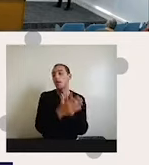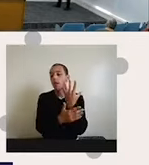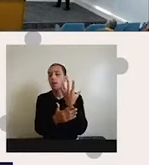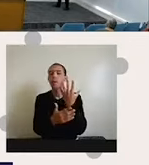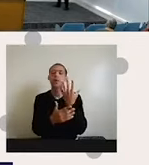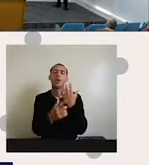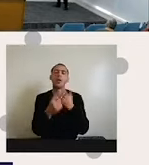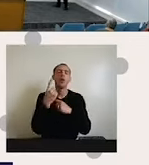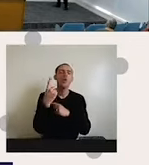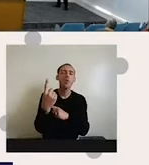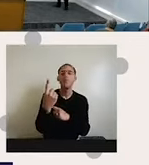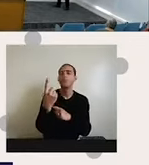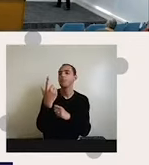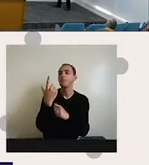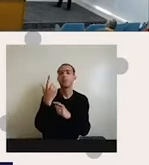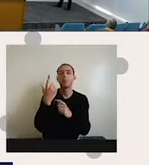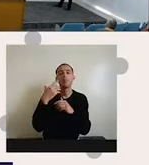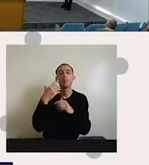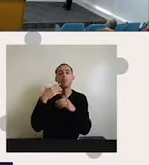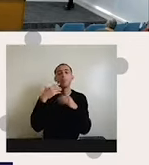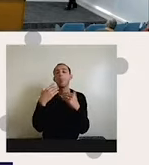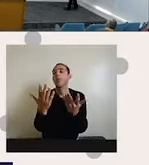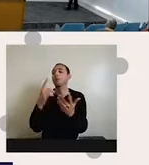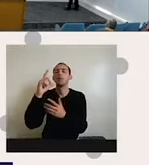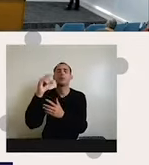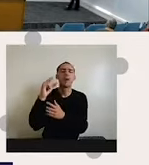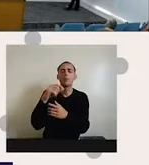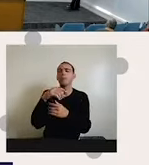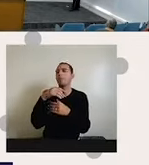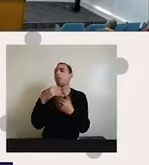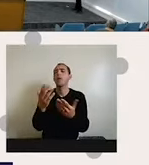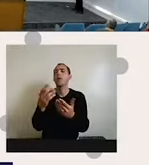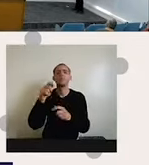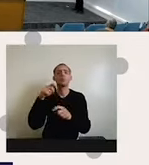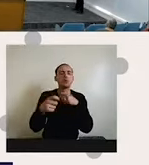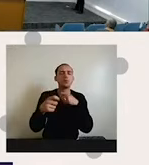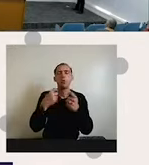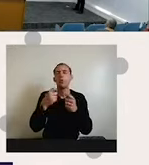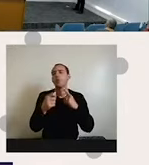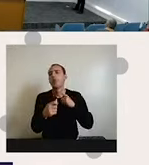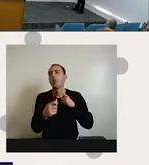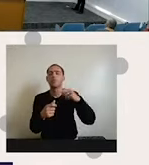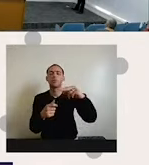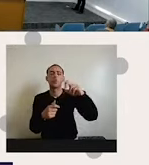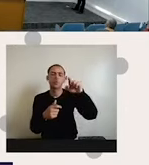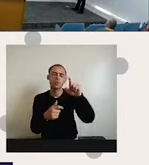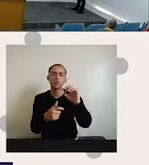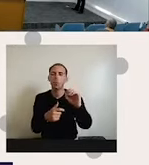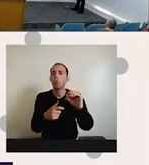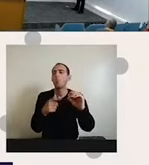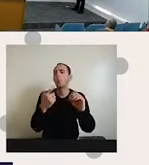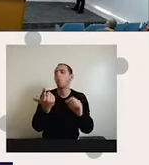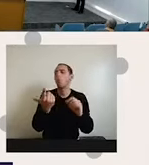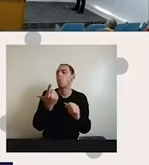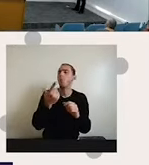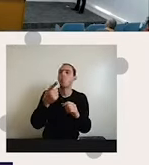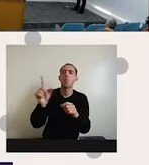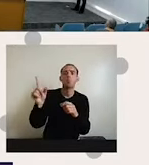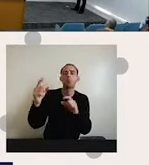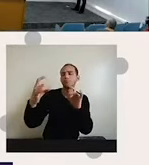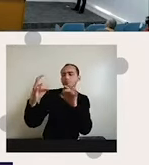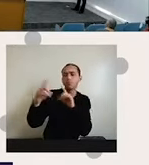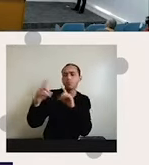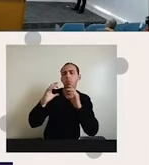essa relação de nexo epidemiológico. E aí, para os transtornos mentais e comportamentais, a gente tem, por exemplo, para o grupamento F10